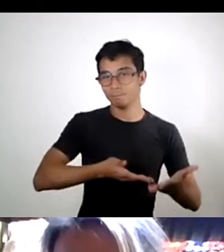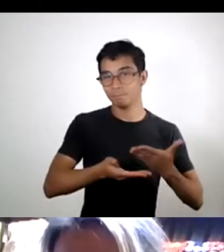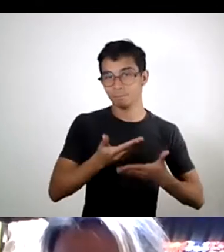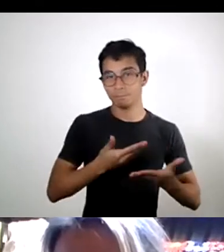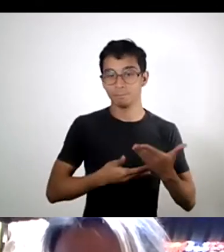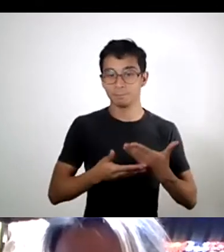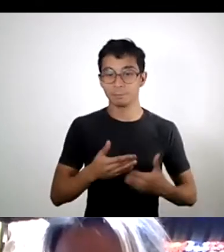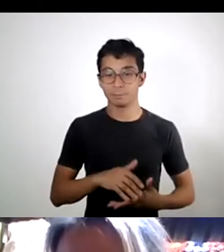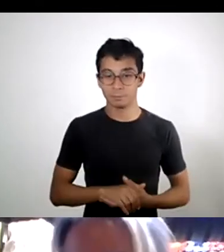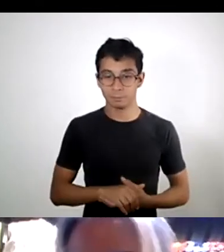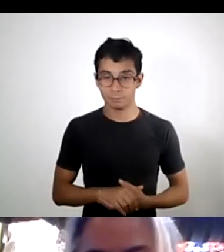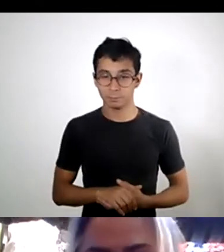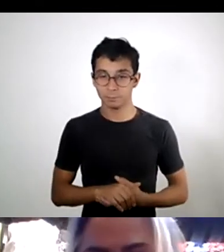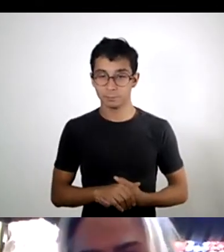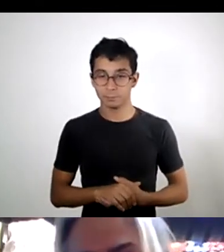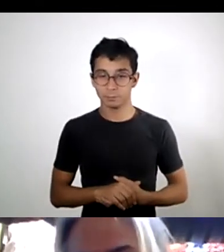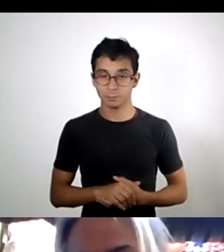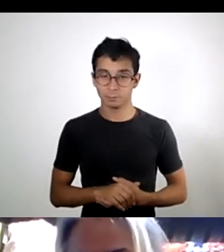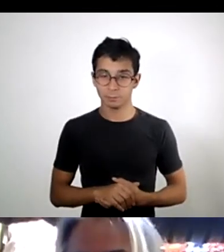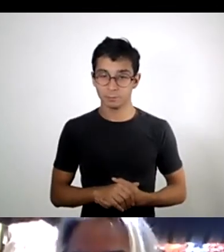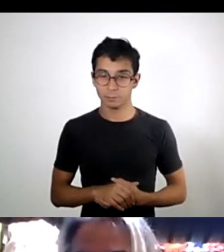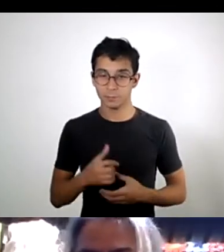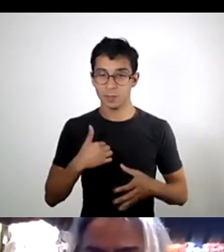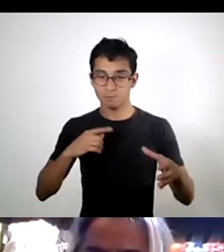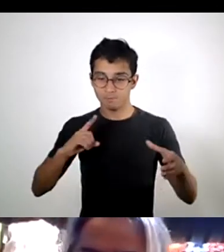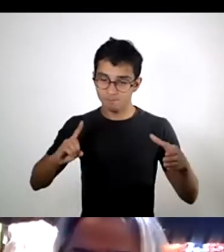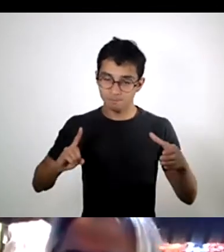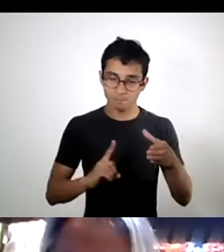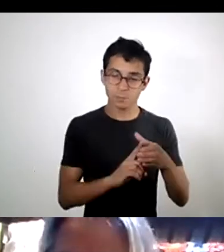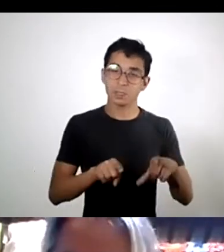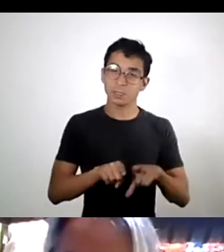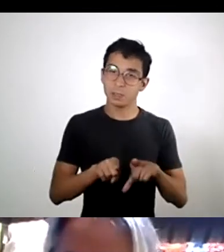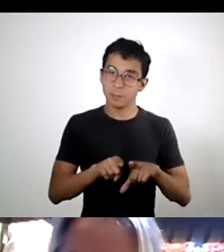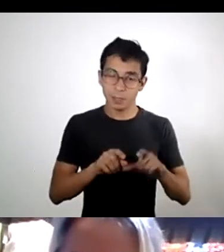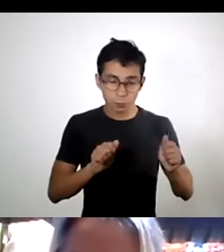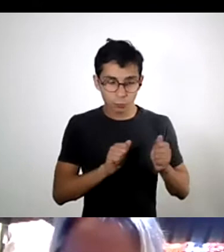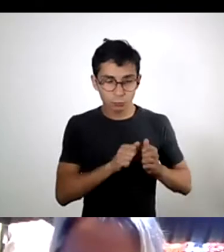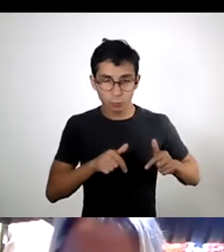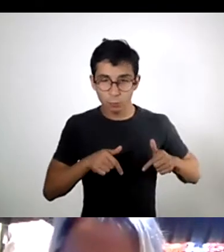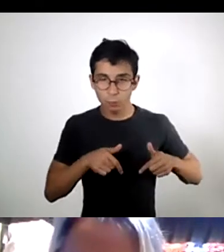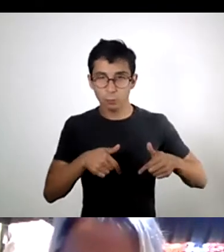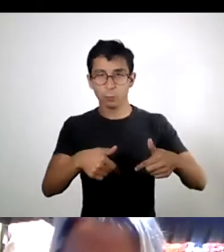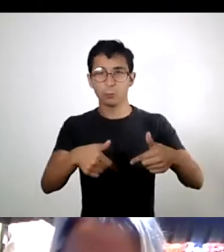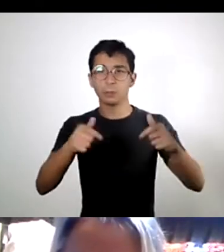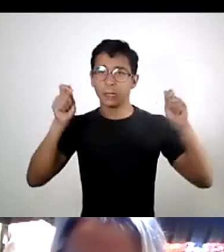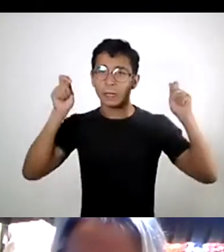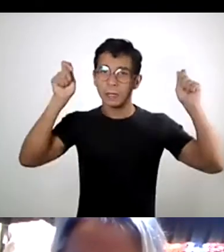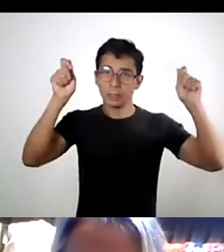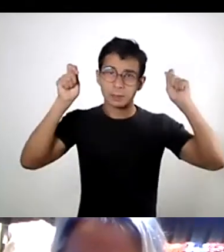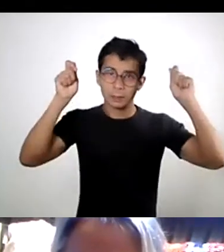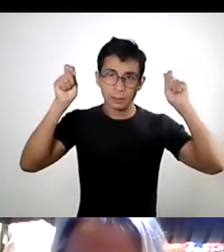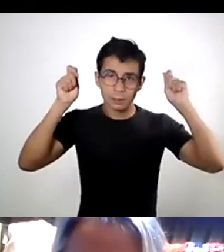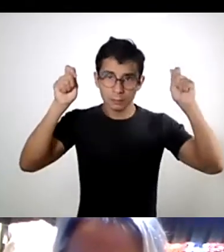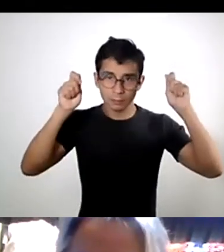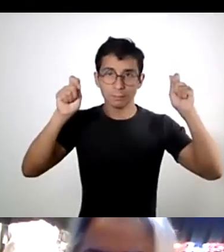se aquilombar nesse processo de luta mesmo, do ativismo, né? Então, a gente está na base